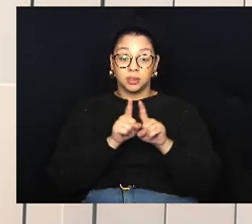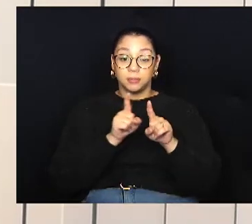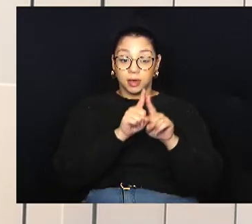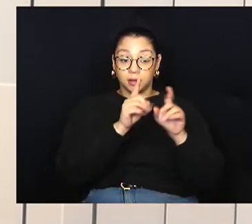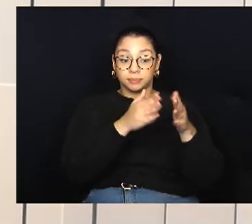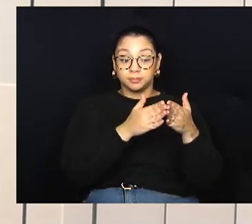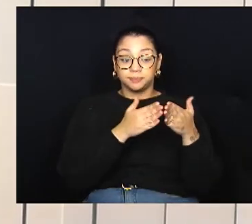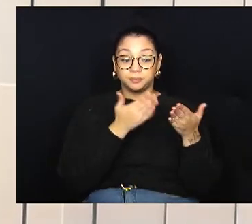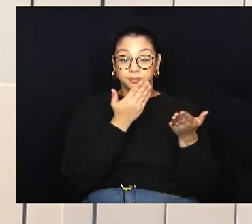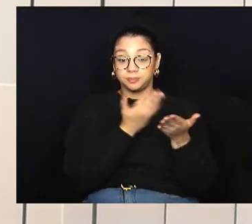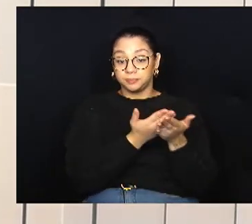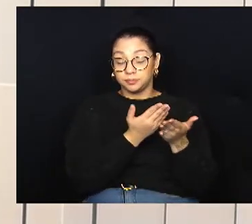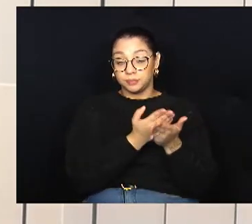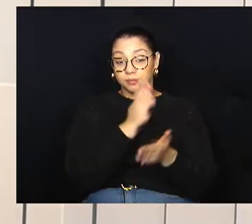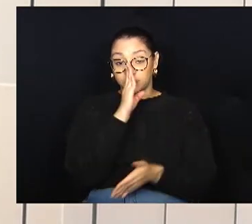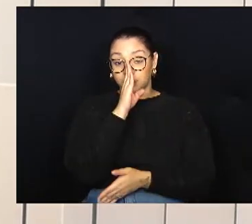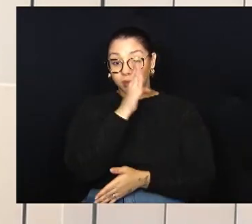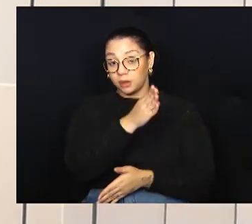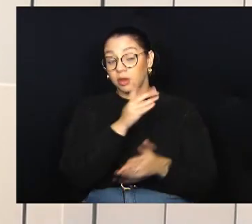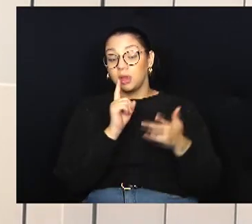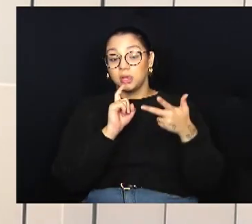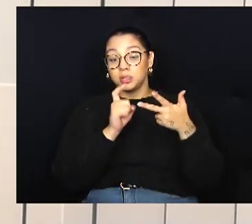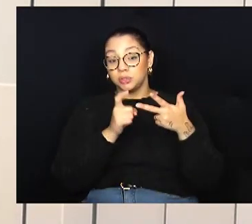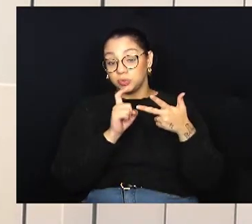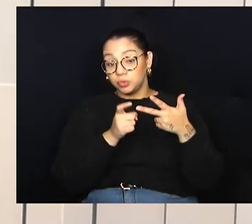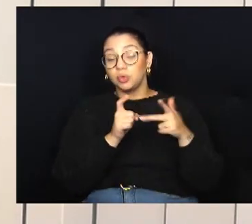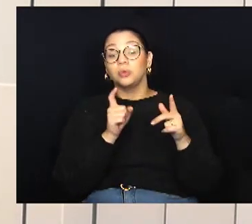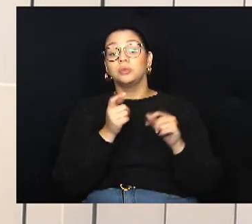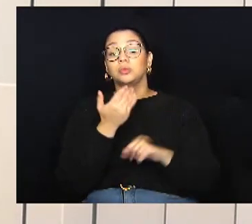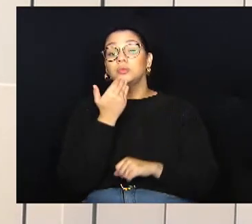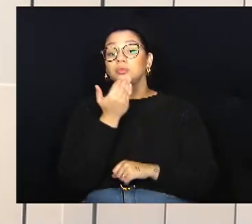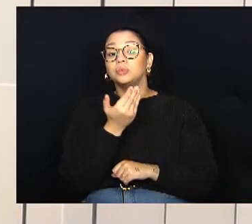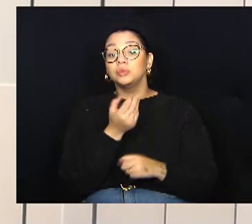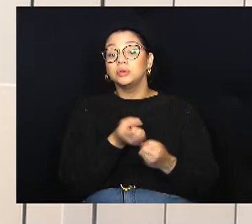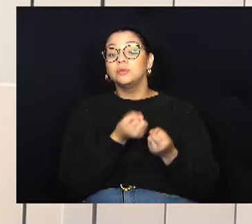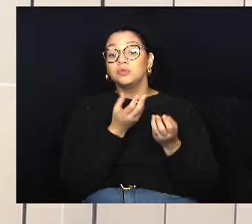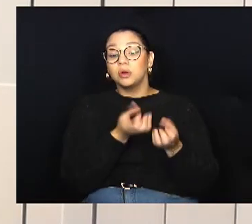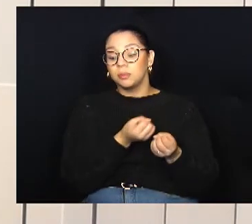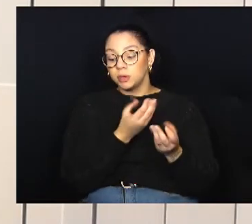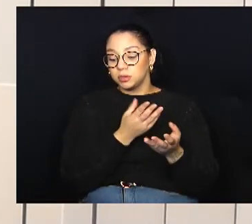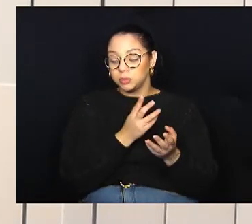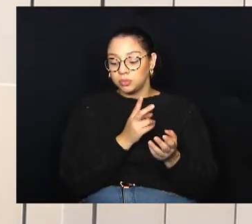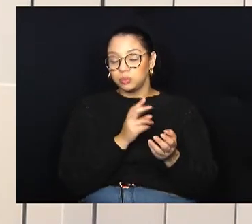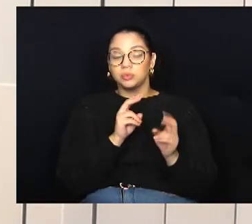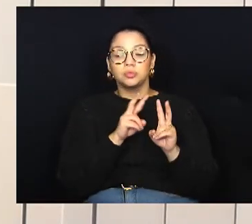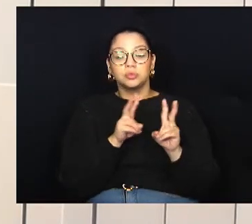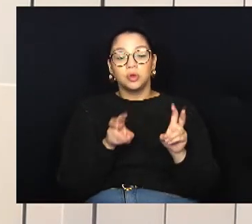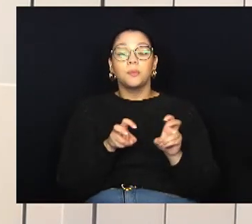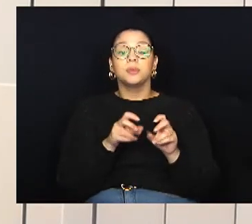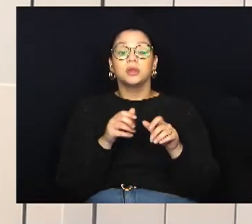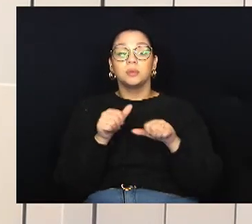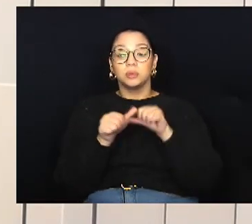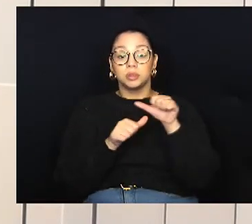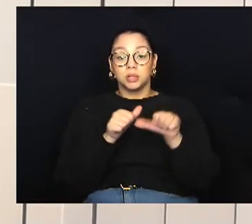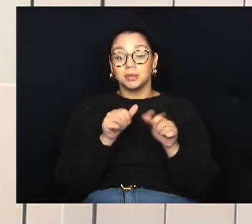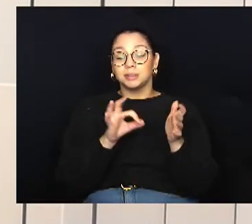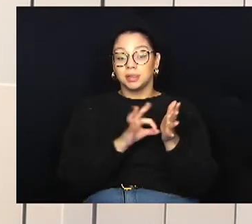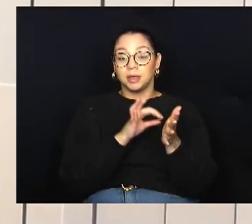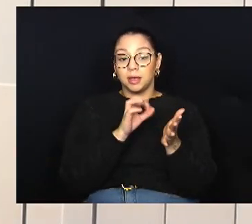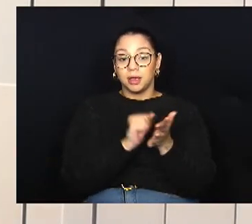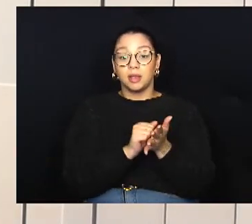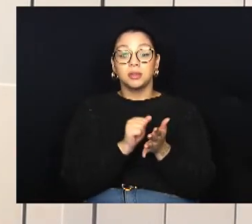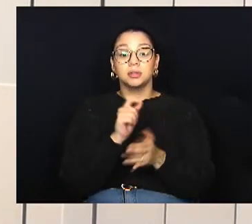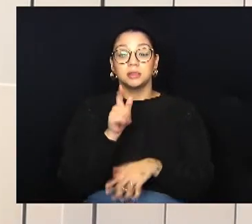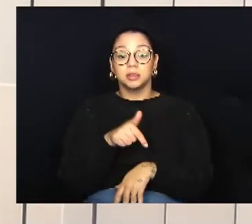requerimento direcionado ao Executivo pedindo informações sobre as alterações nos agendamentos do Pai